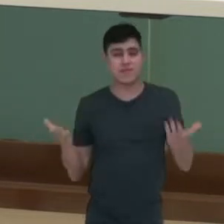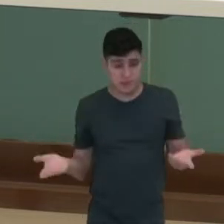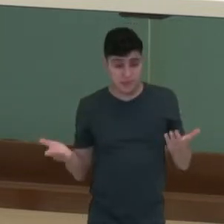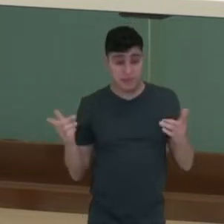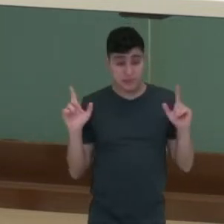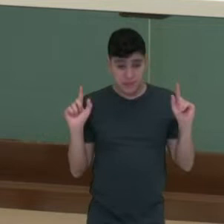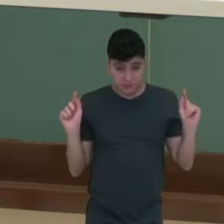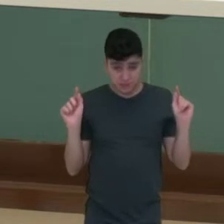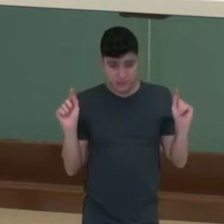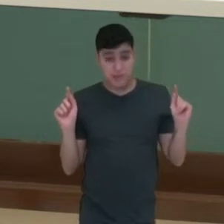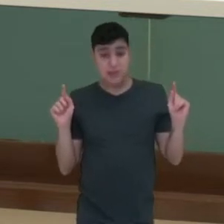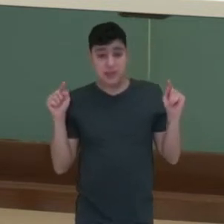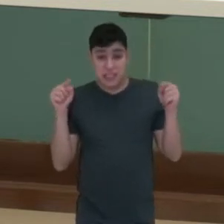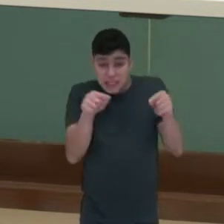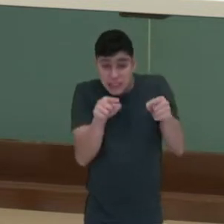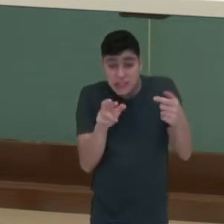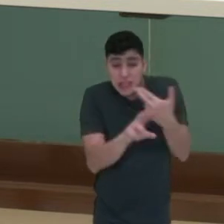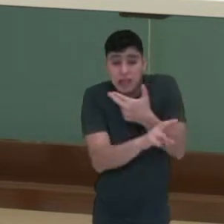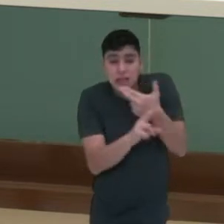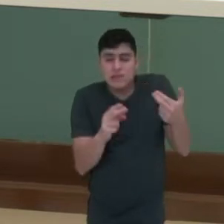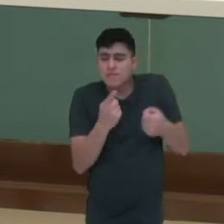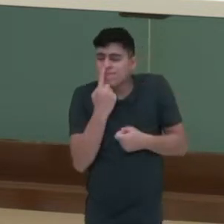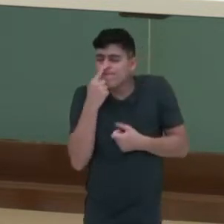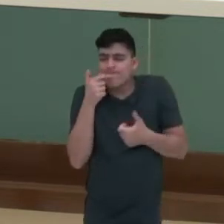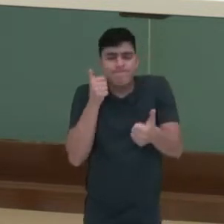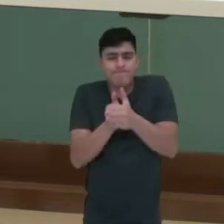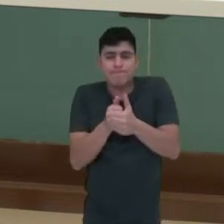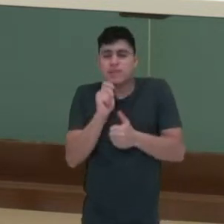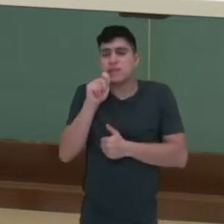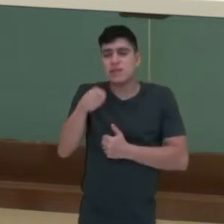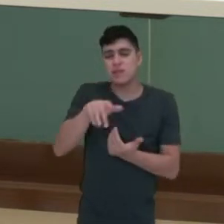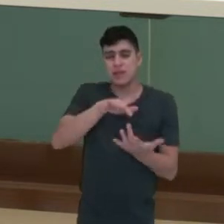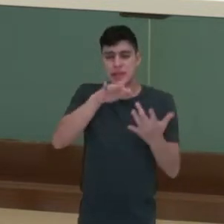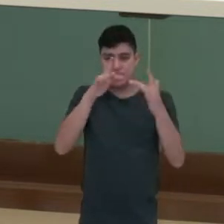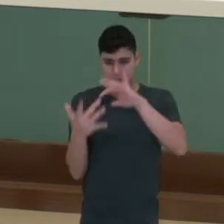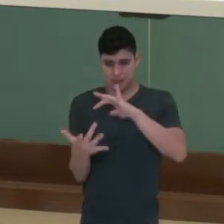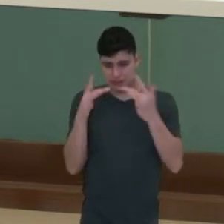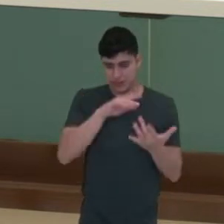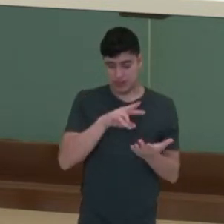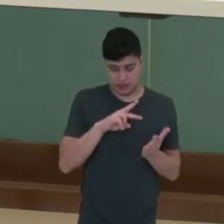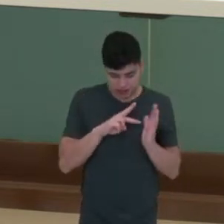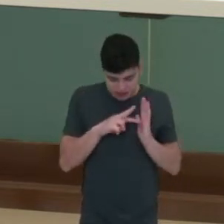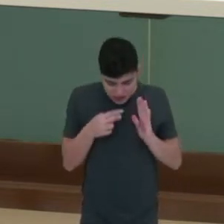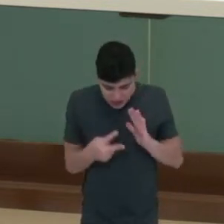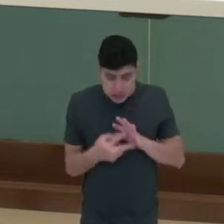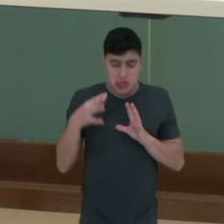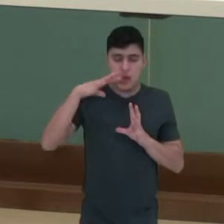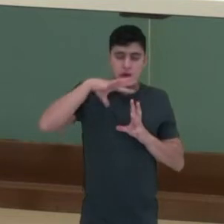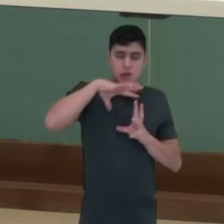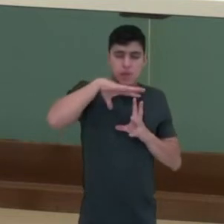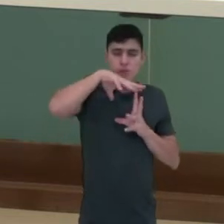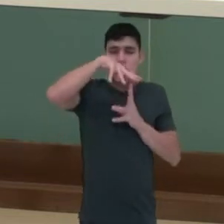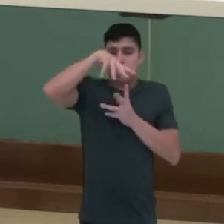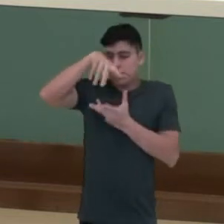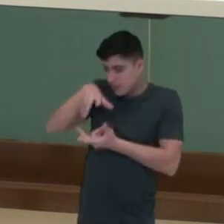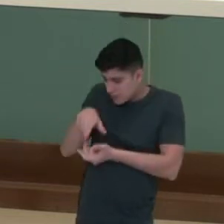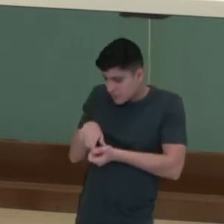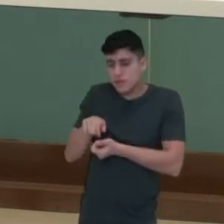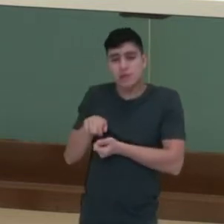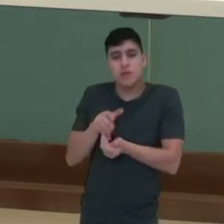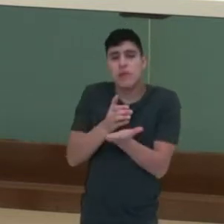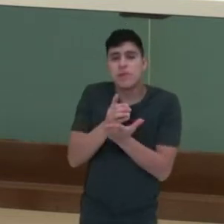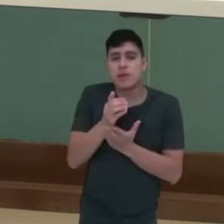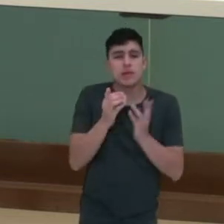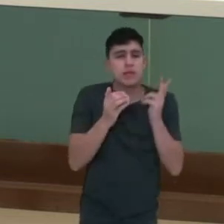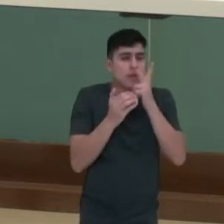a globalização, que é o ato do mundo todo começar a se conectar,